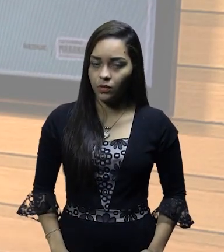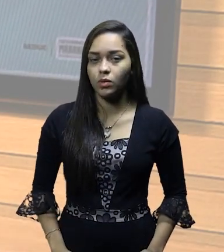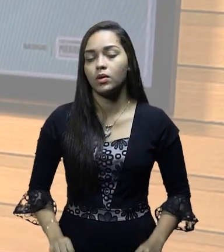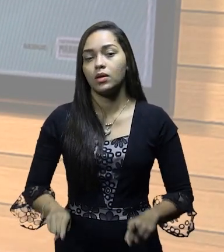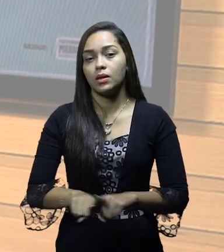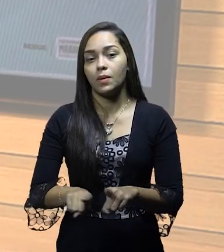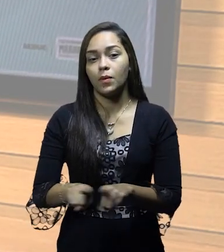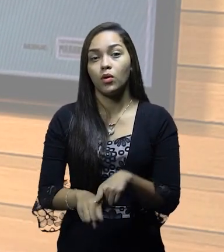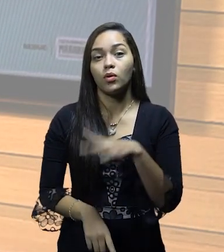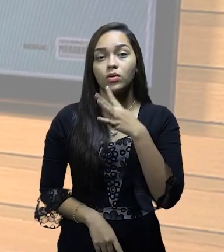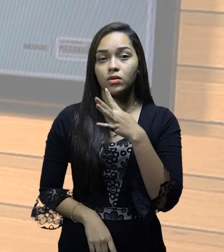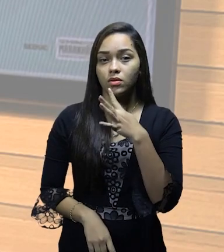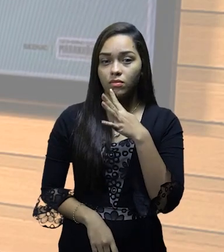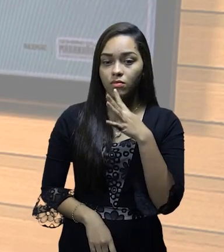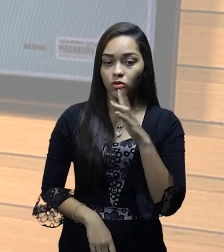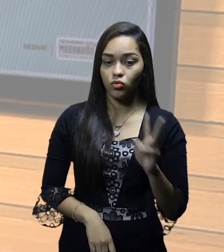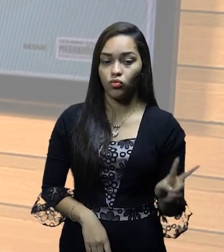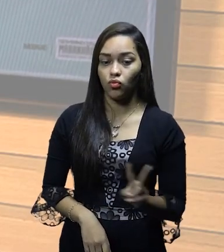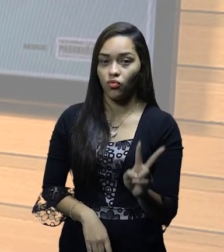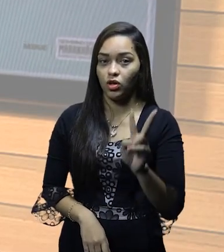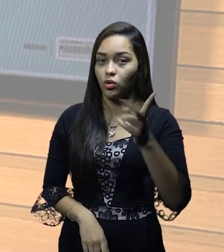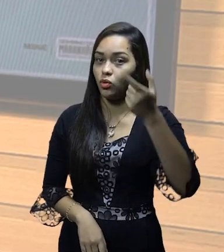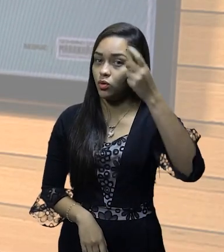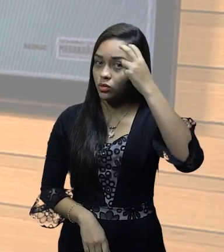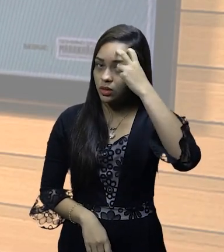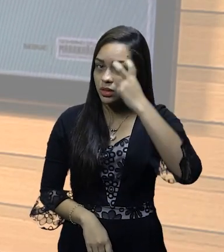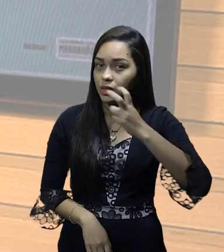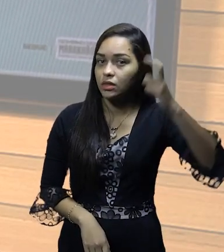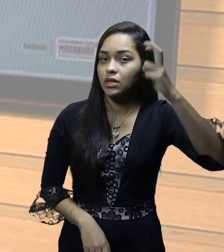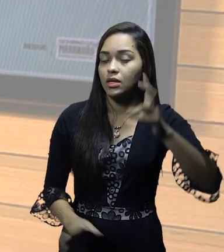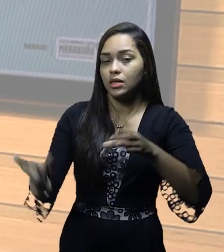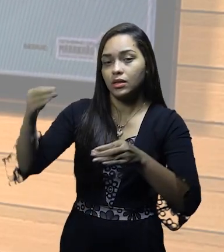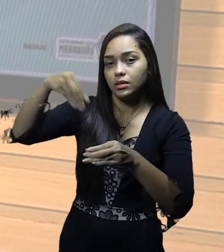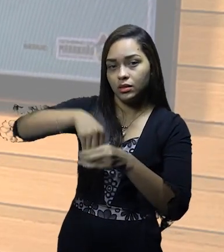o homem tivesse um comportamento e um